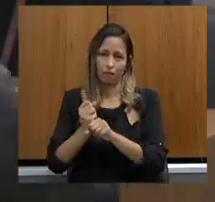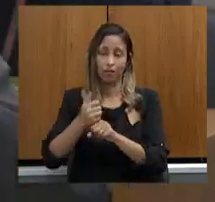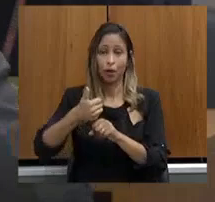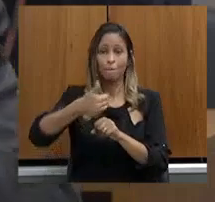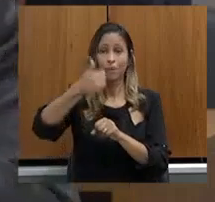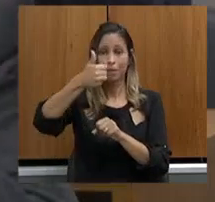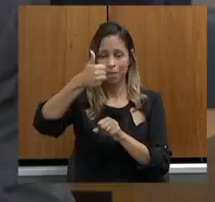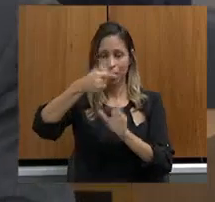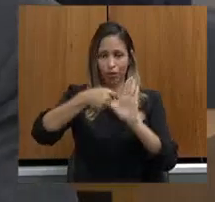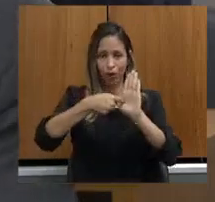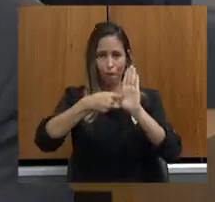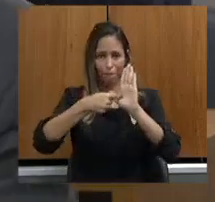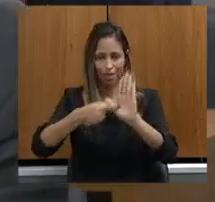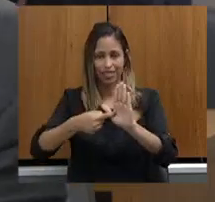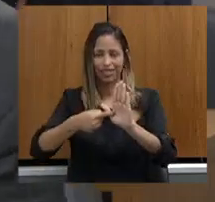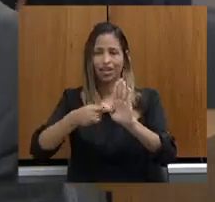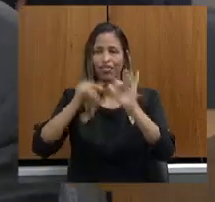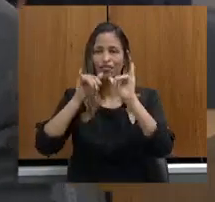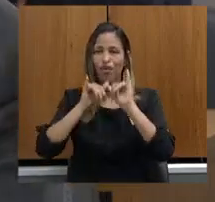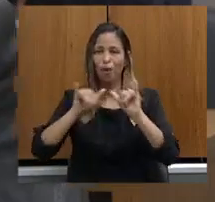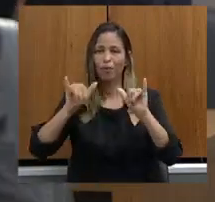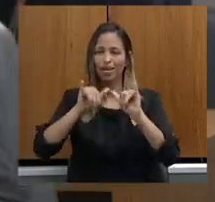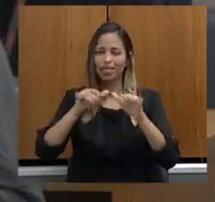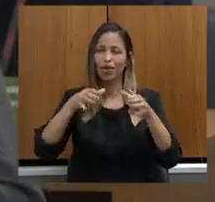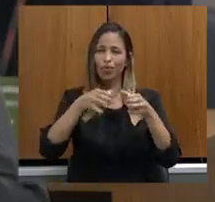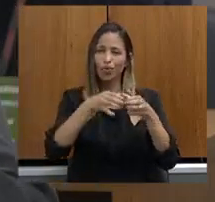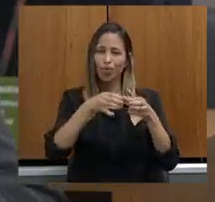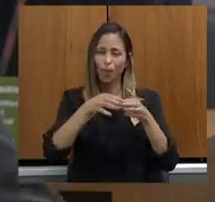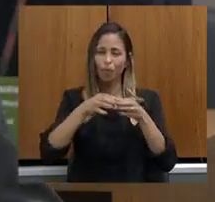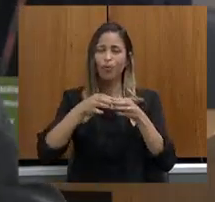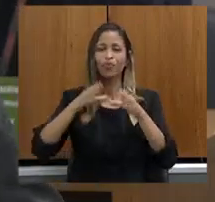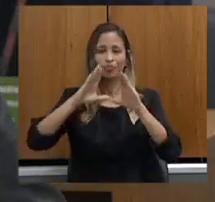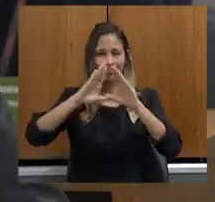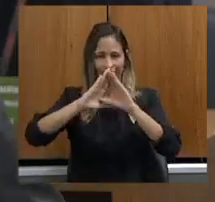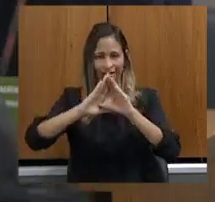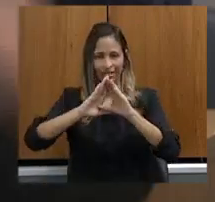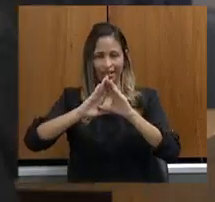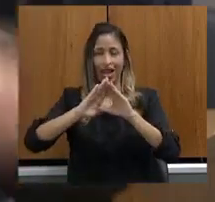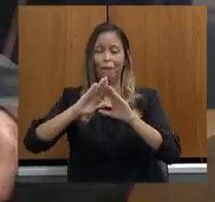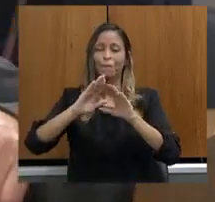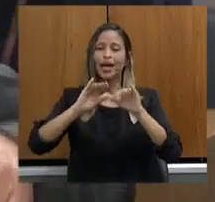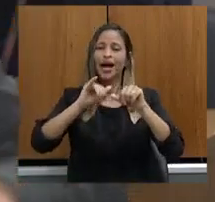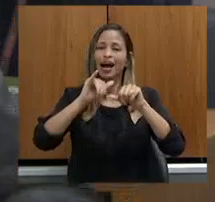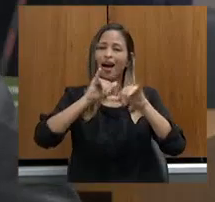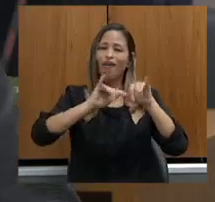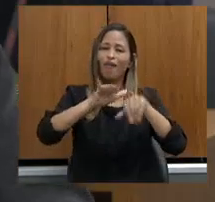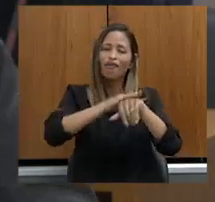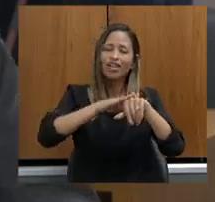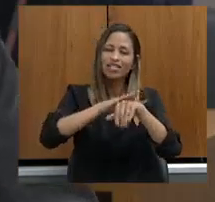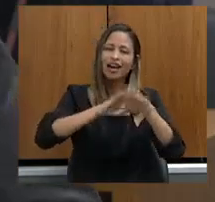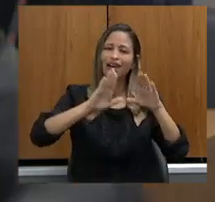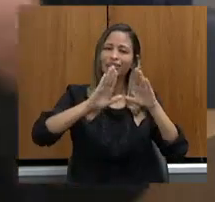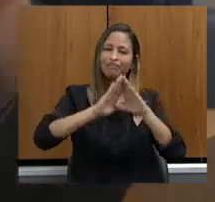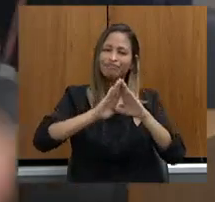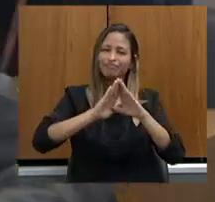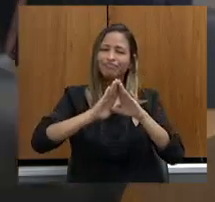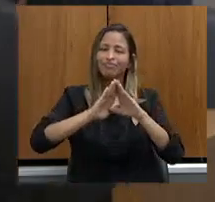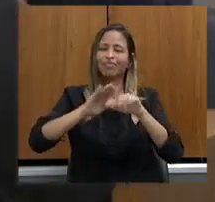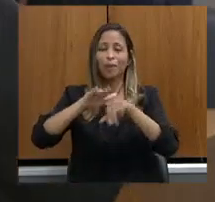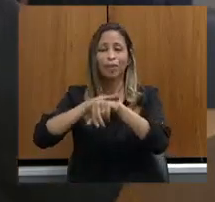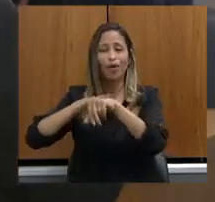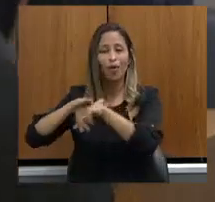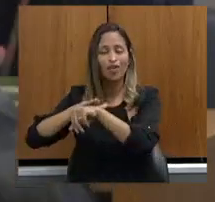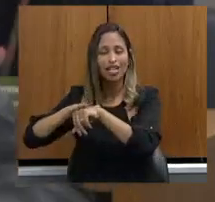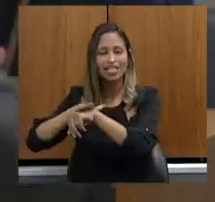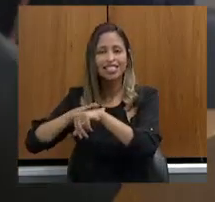requerimento que eu apresentei aqui foi para formação de comissão extraordinária da Assembleia para discutir a assembleia para